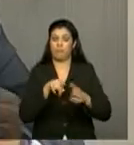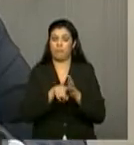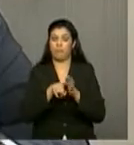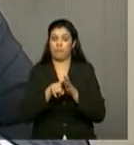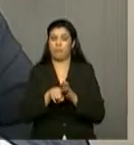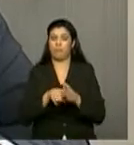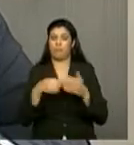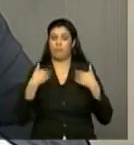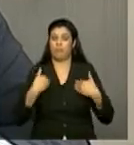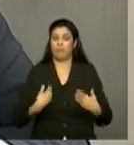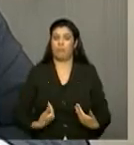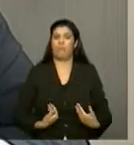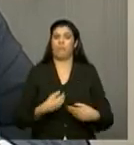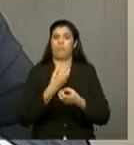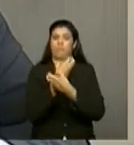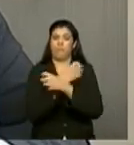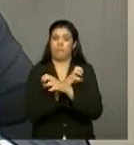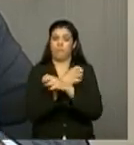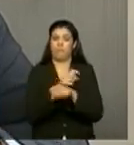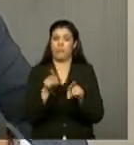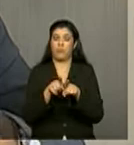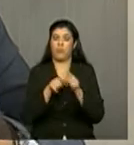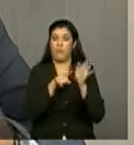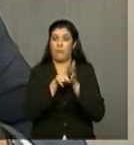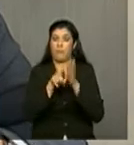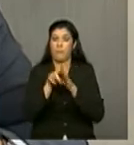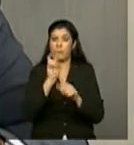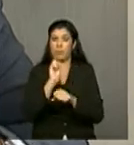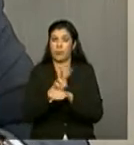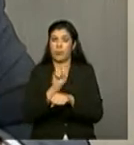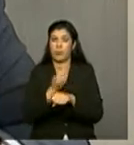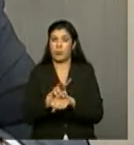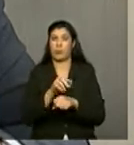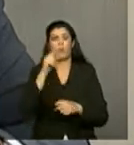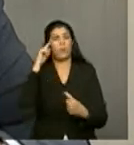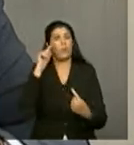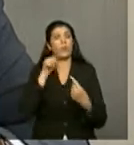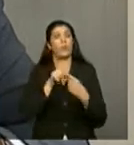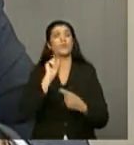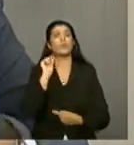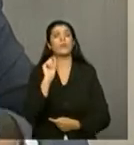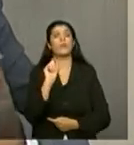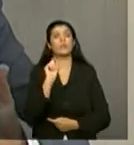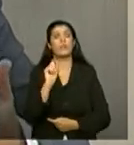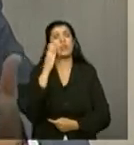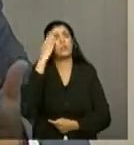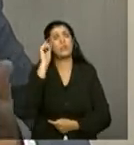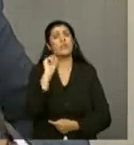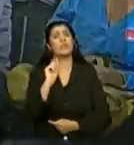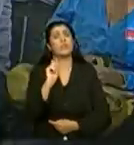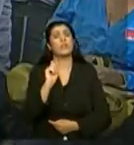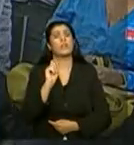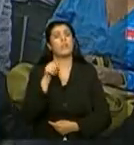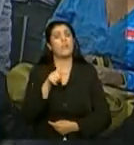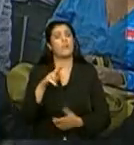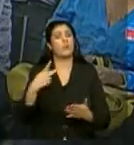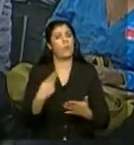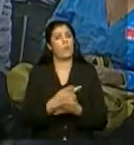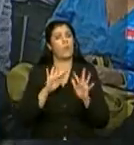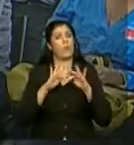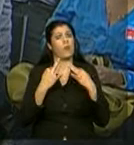através da perícia toxicológica no intuíto de saber se com isso a família